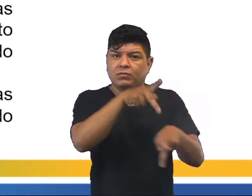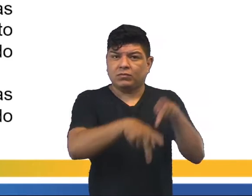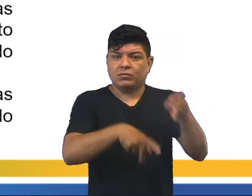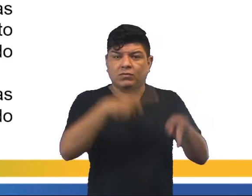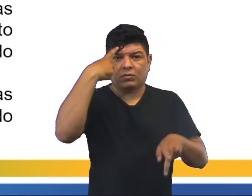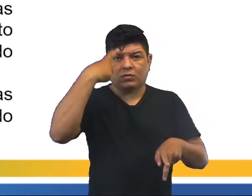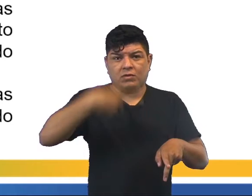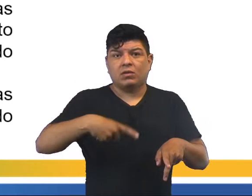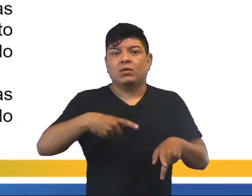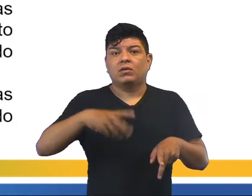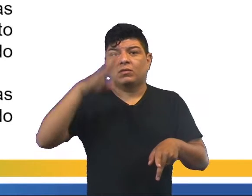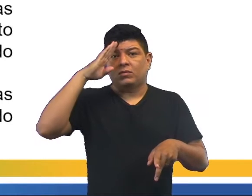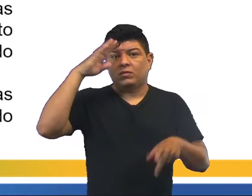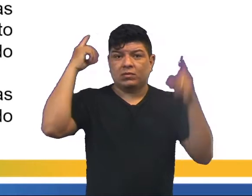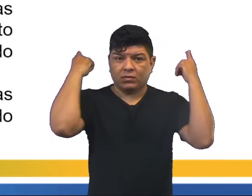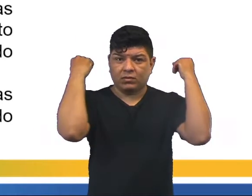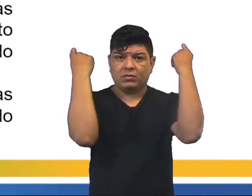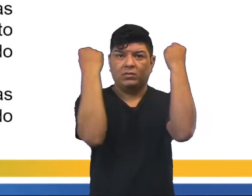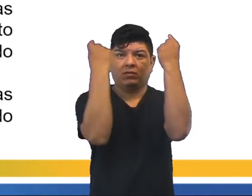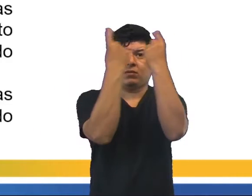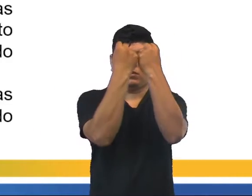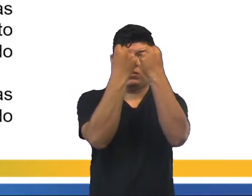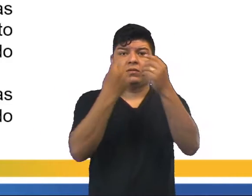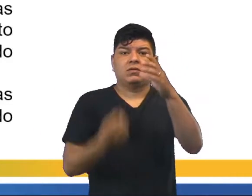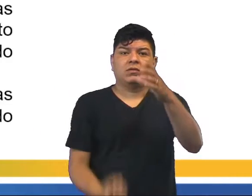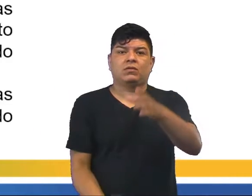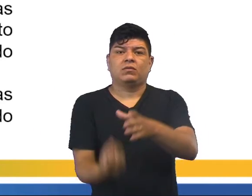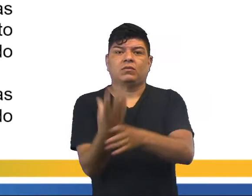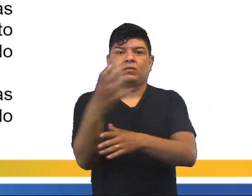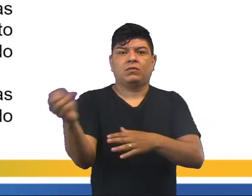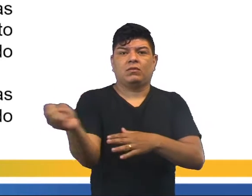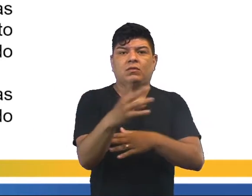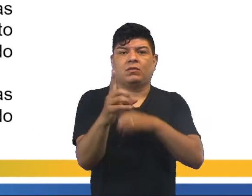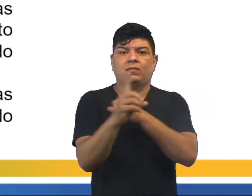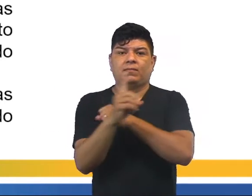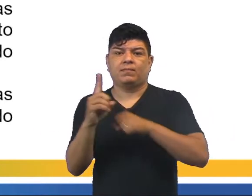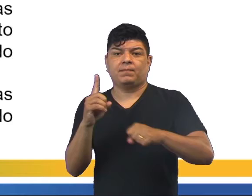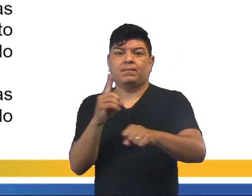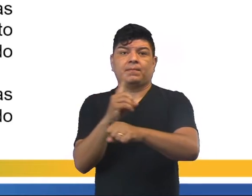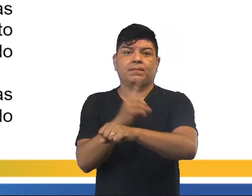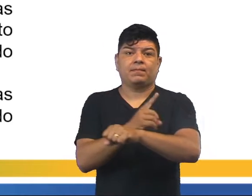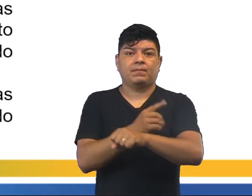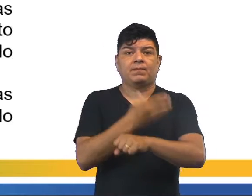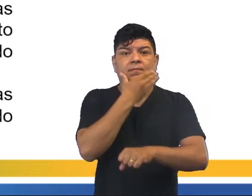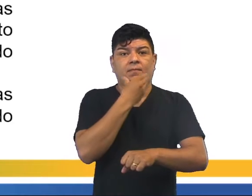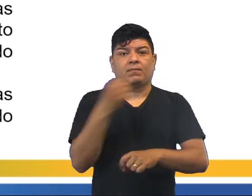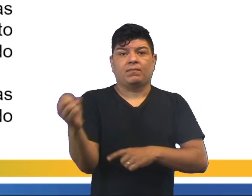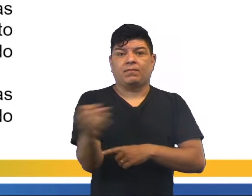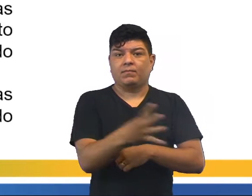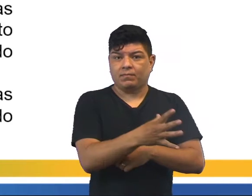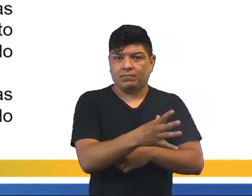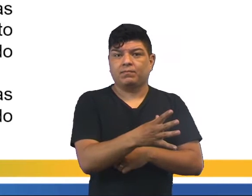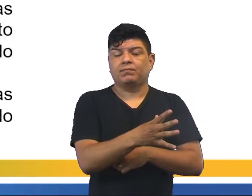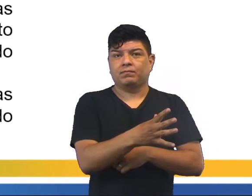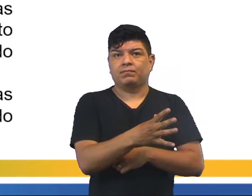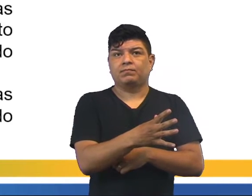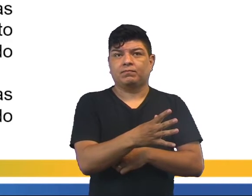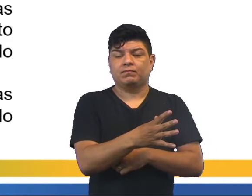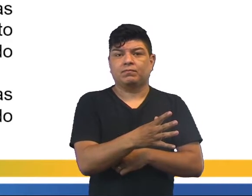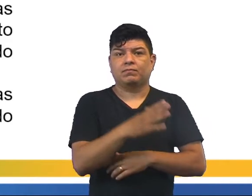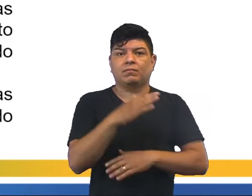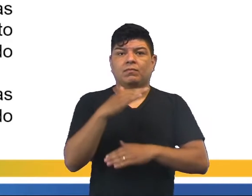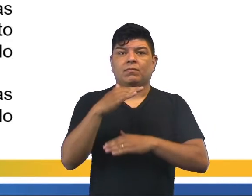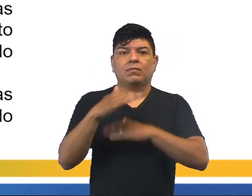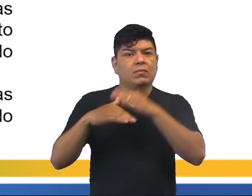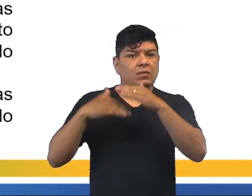dominavam, principalmente dos gregos, né? Surgiu uma nova camada social, as dos homens novos, cavaleiros, né?